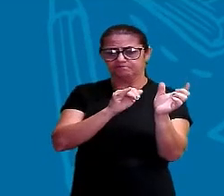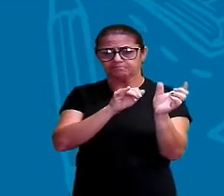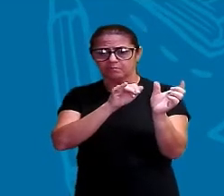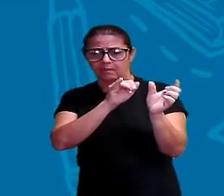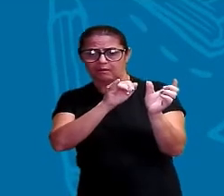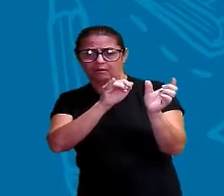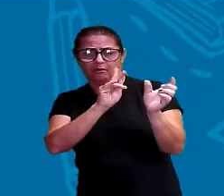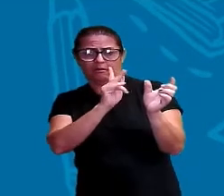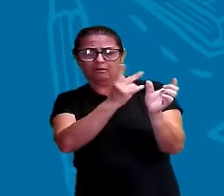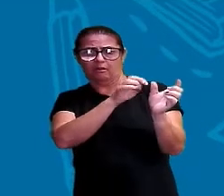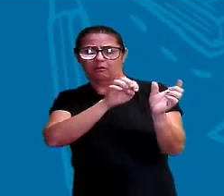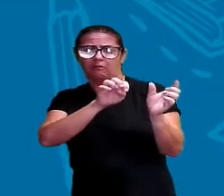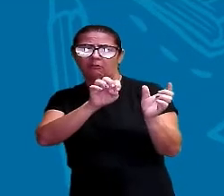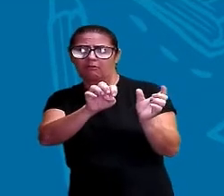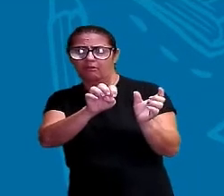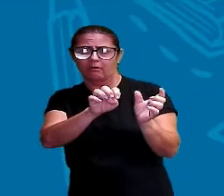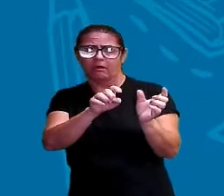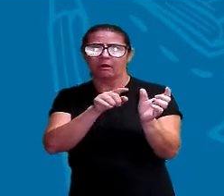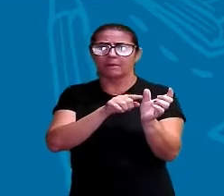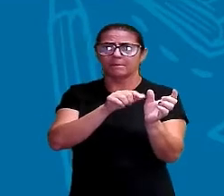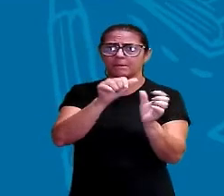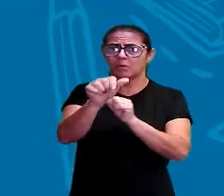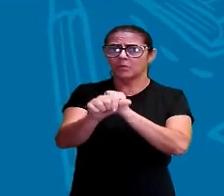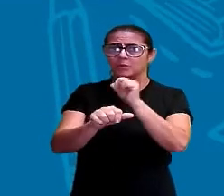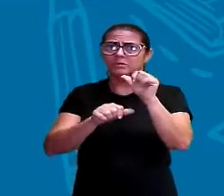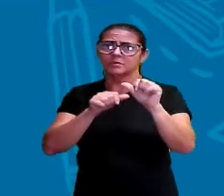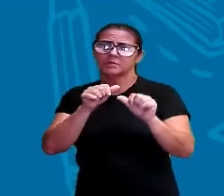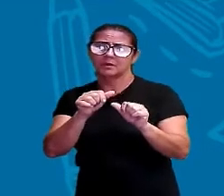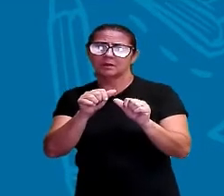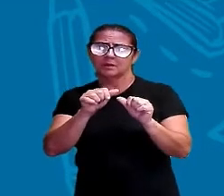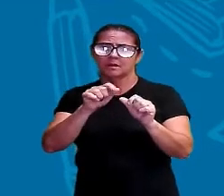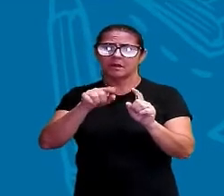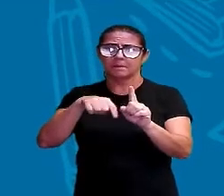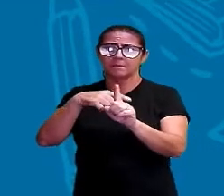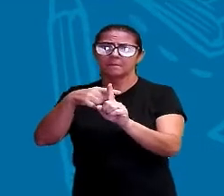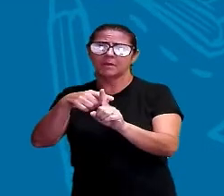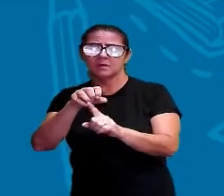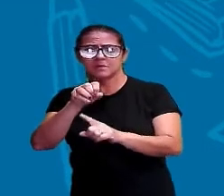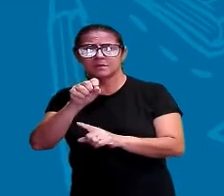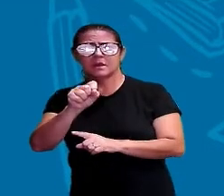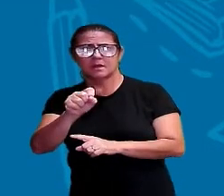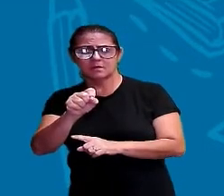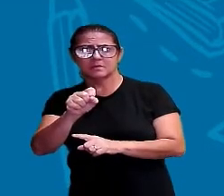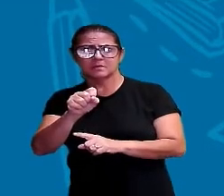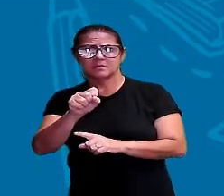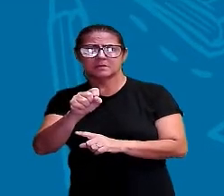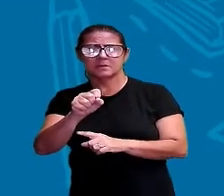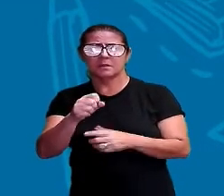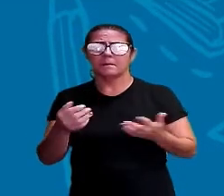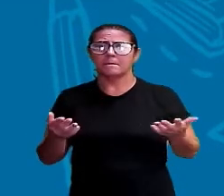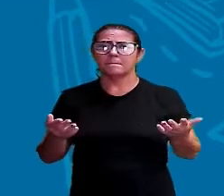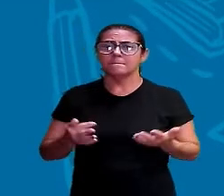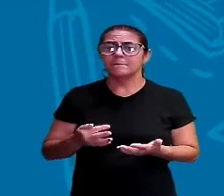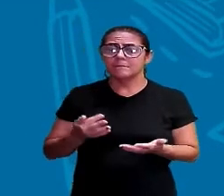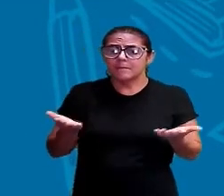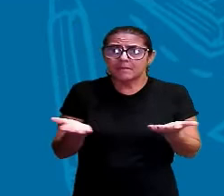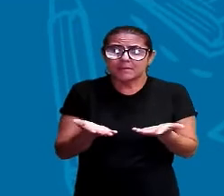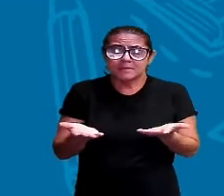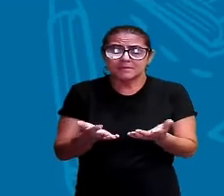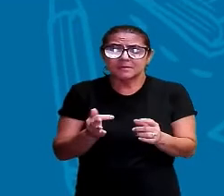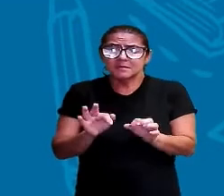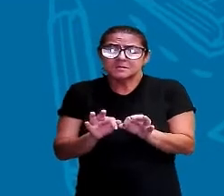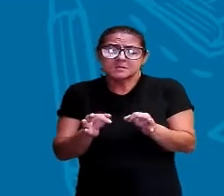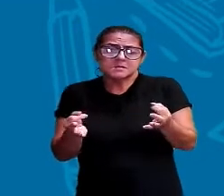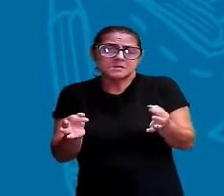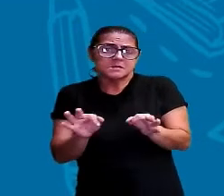de presente, o meu verbo work, ele ganharia um S. A gente lembra que um pouquinho aí de presente simples, que é quando a